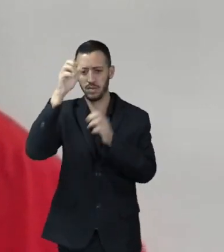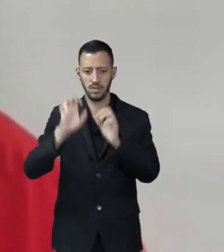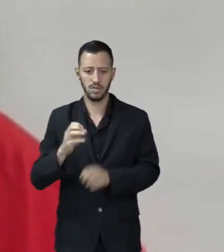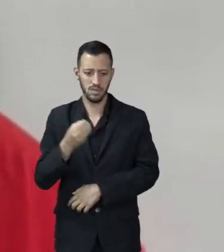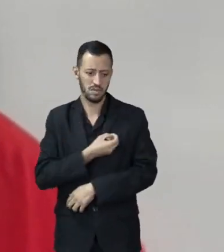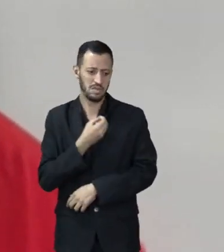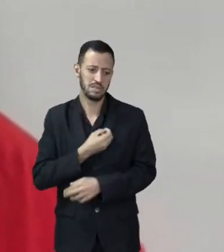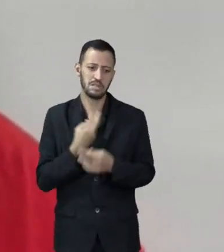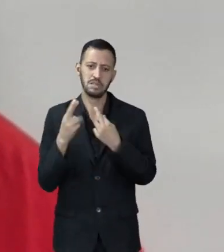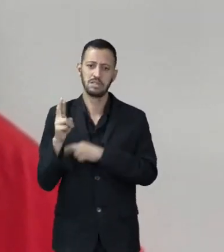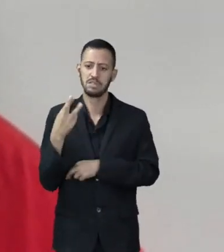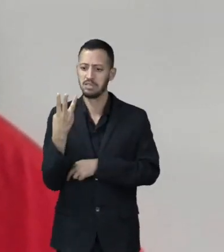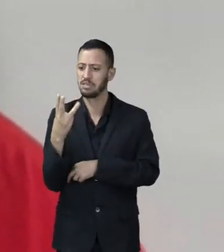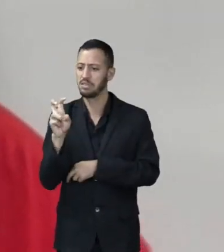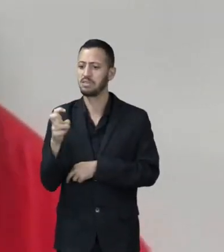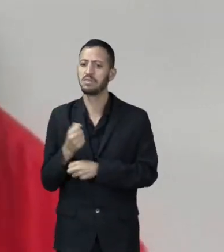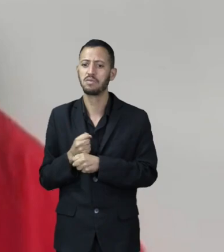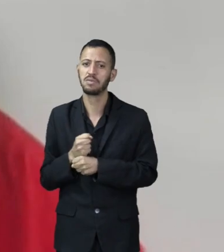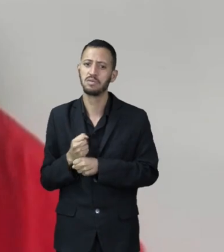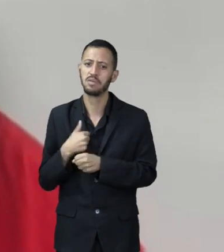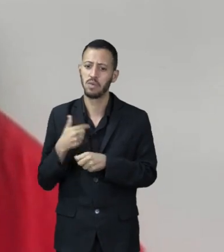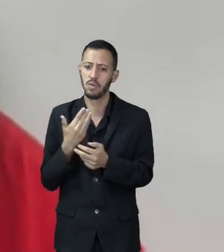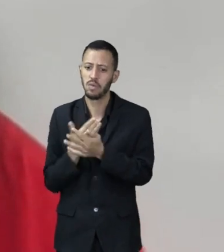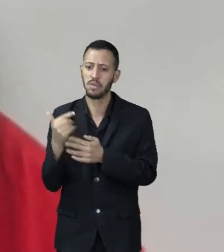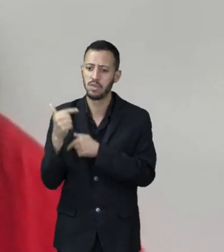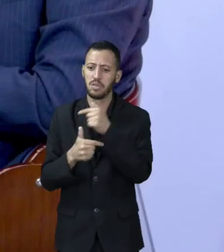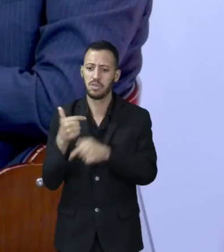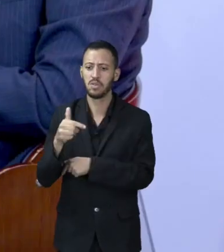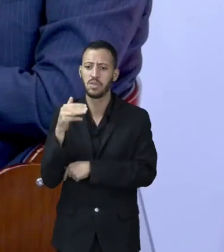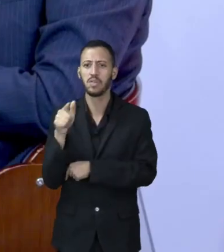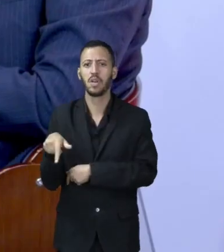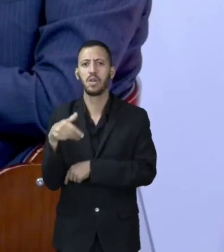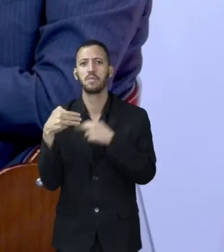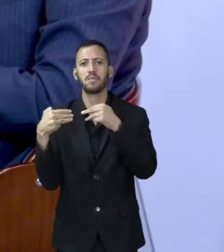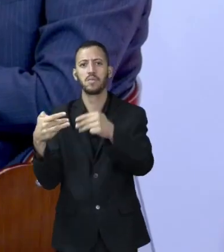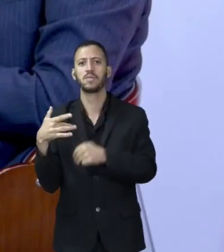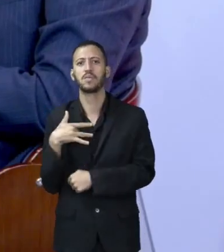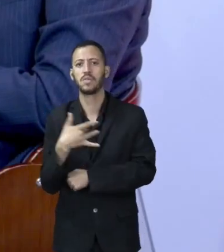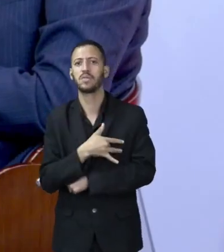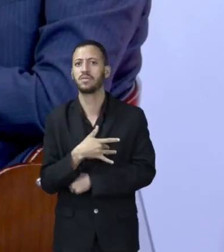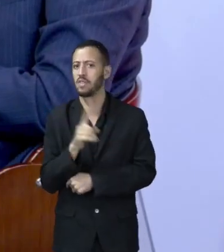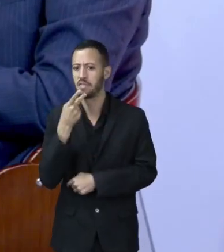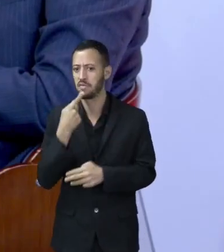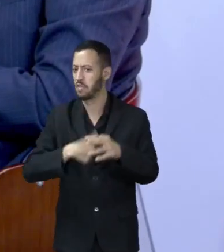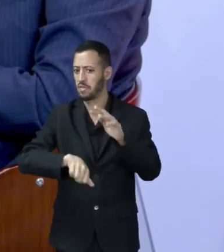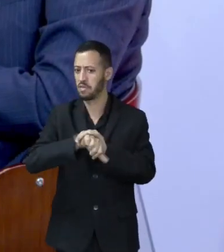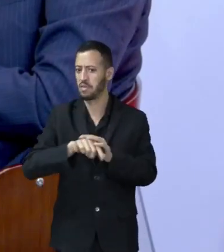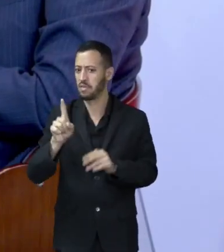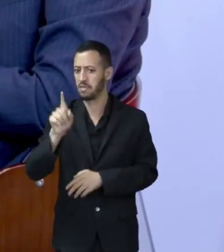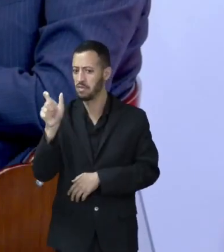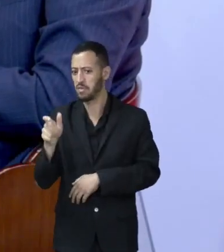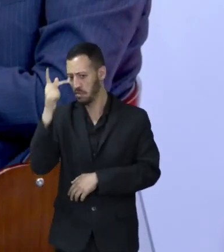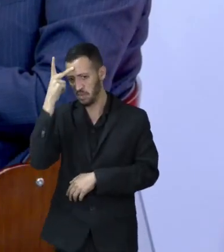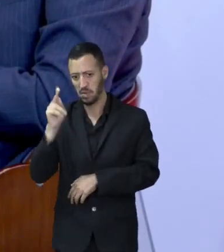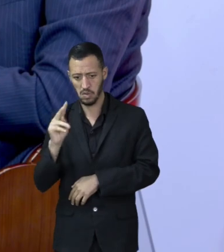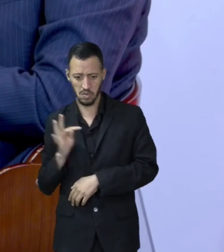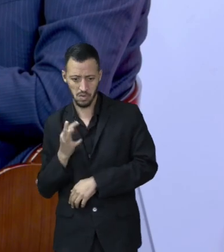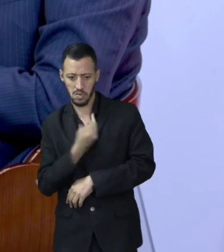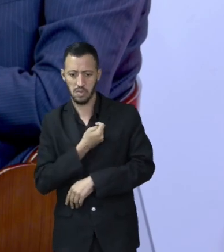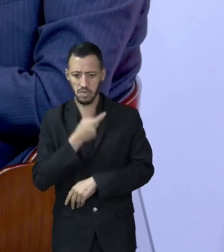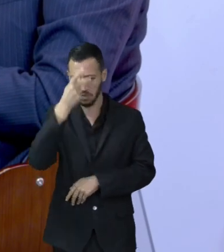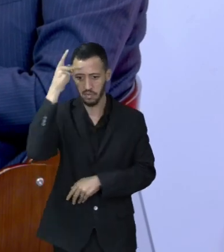de 35 anos? Eu comecei a trabalhar no Ministério da Saúde. A gente está num país onde não é crime, né, ser uma pessoa trans, ser uma